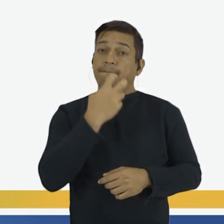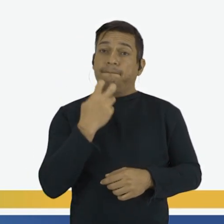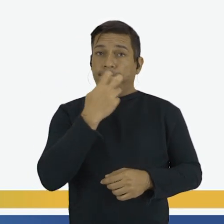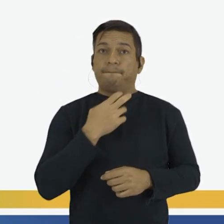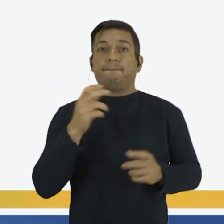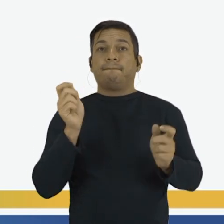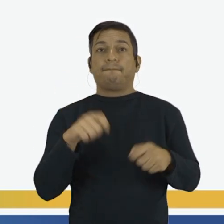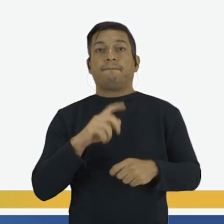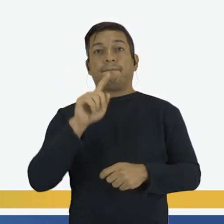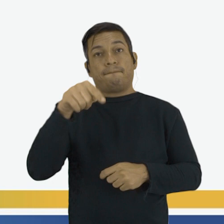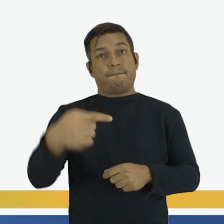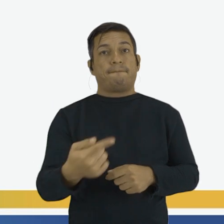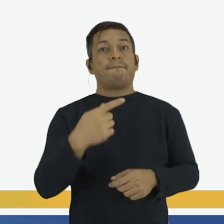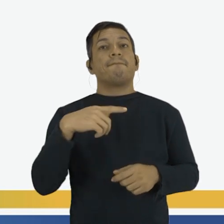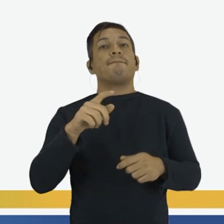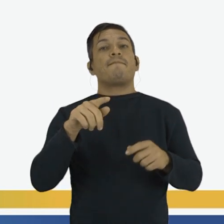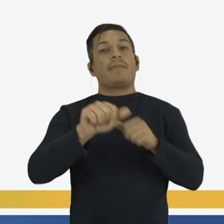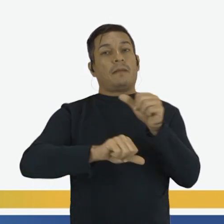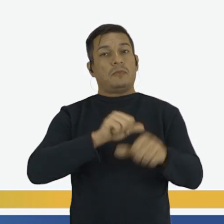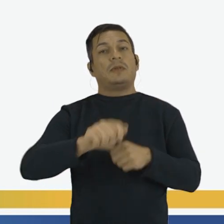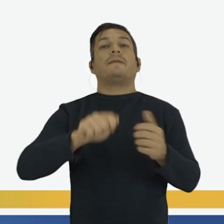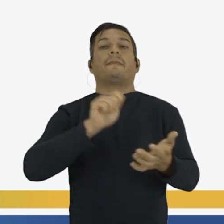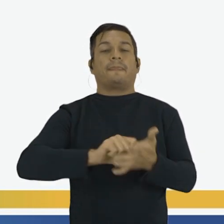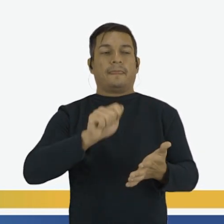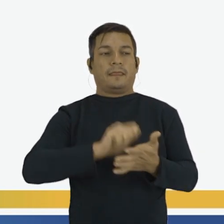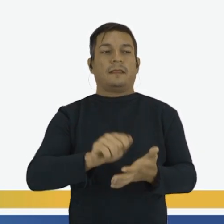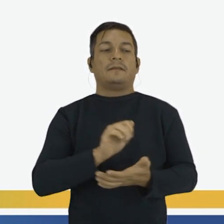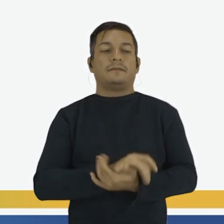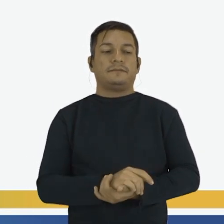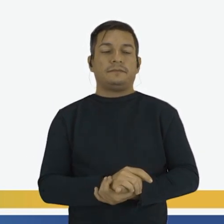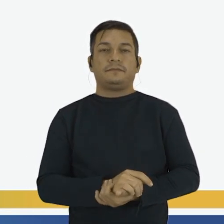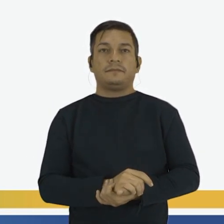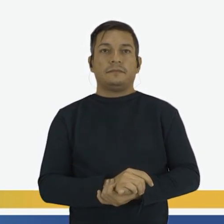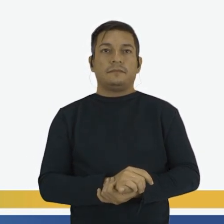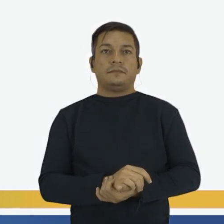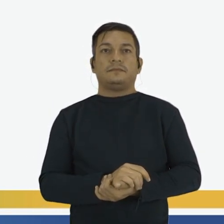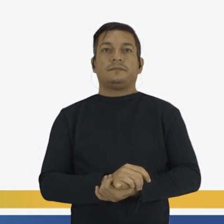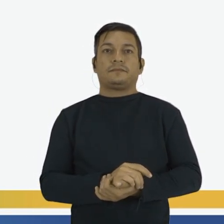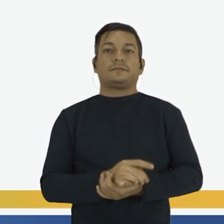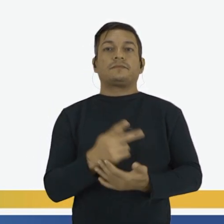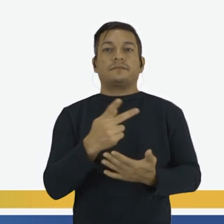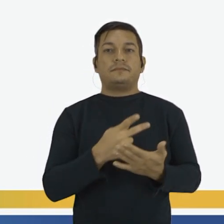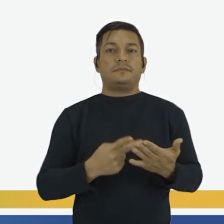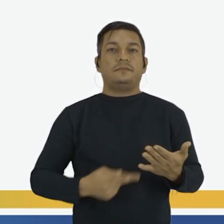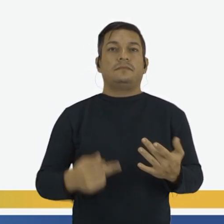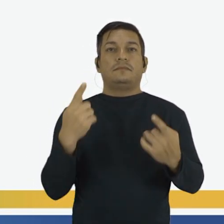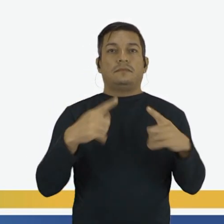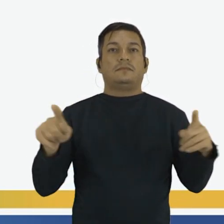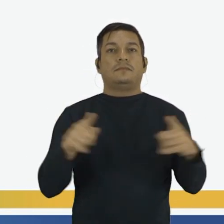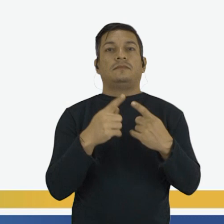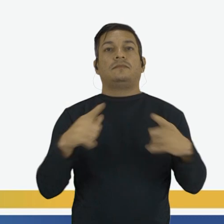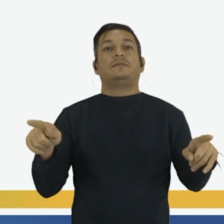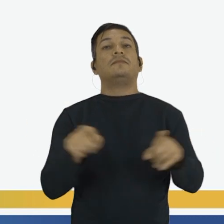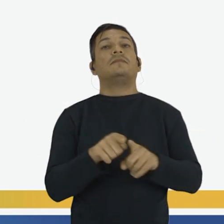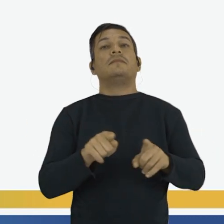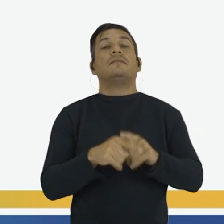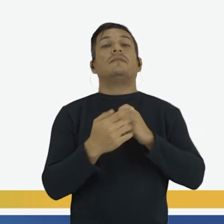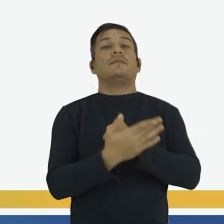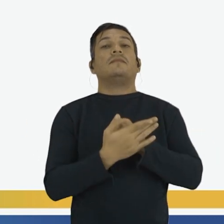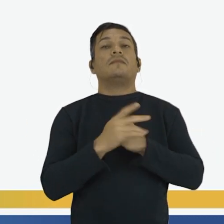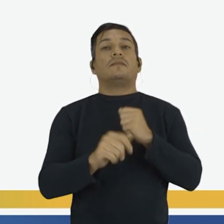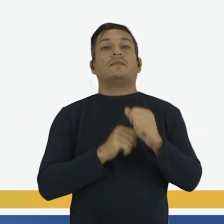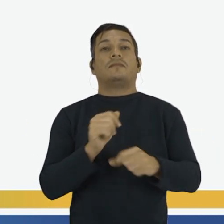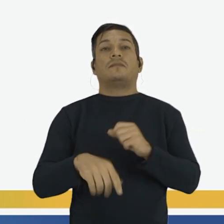orais que posteriormente foram escritas. A poesia e a música, ela muito nos auxiliam